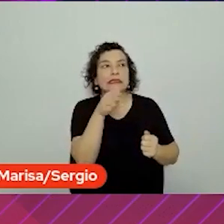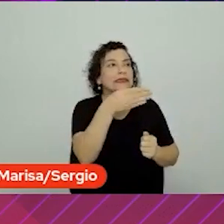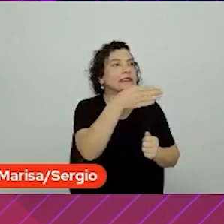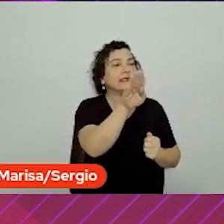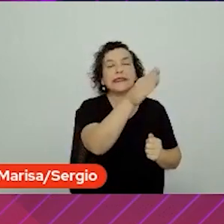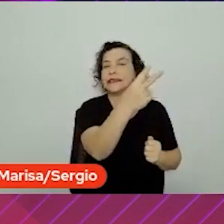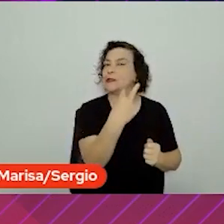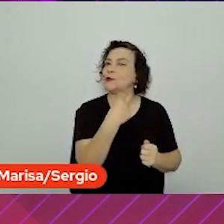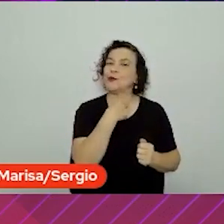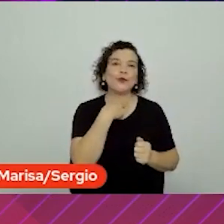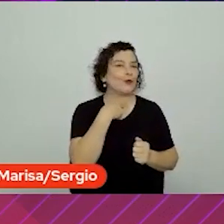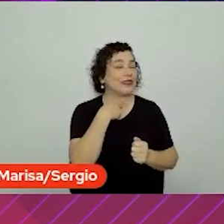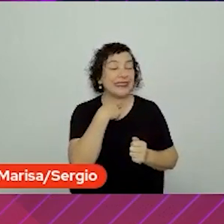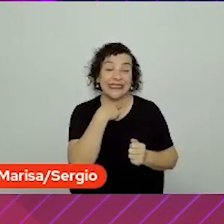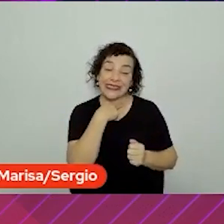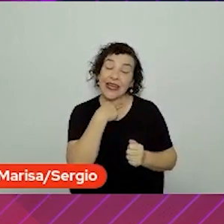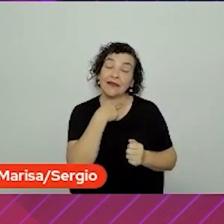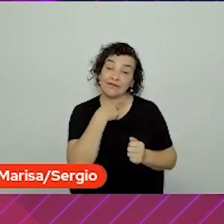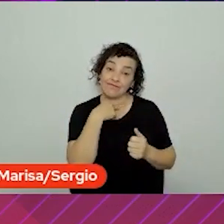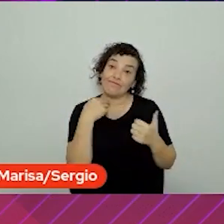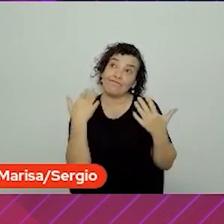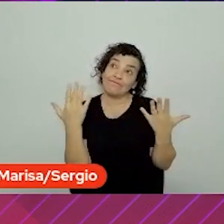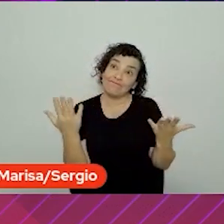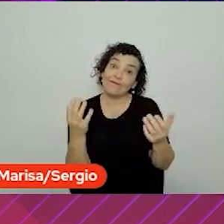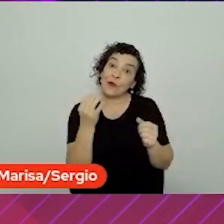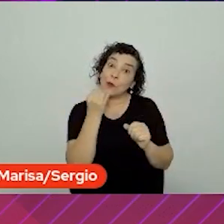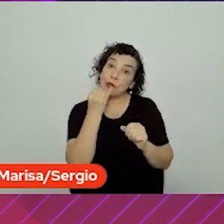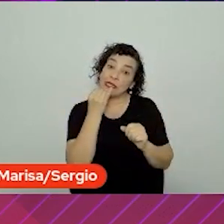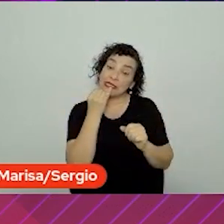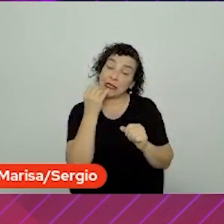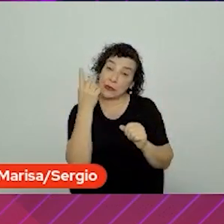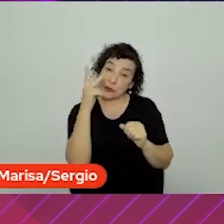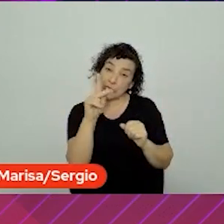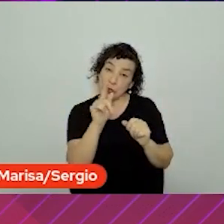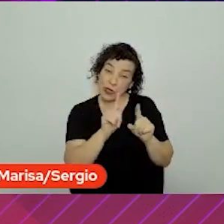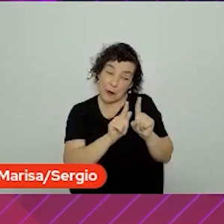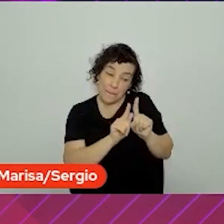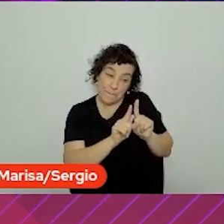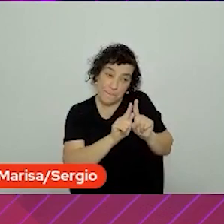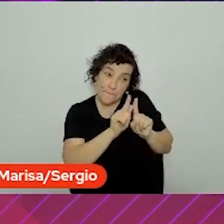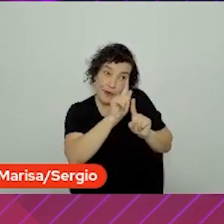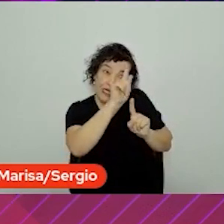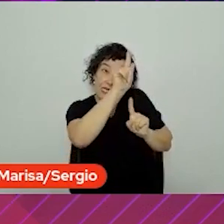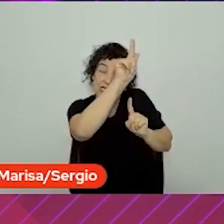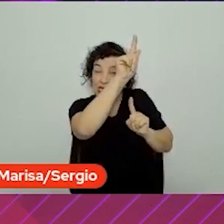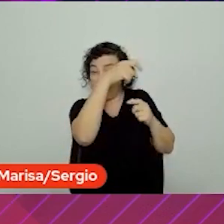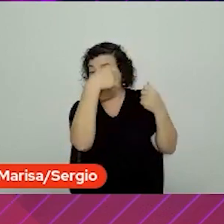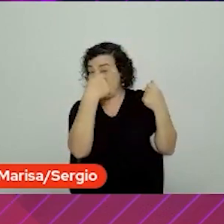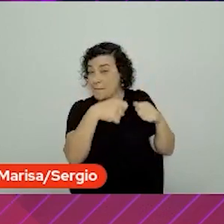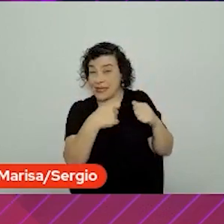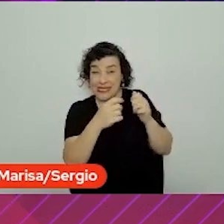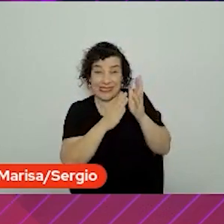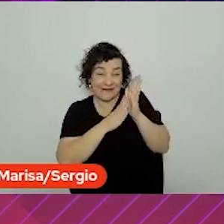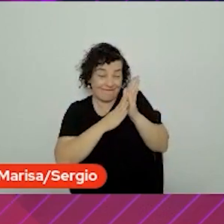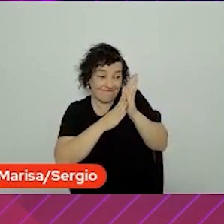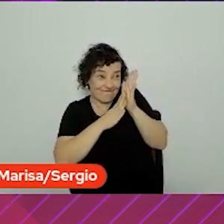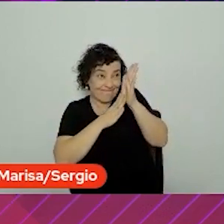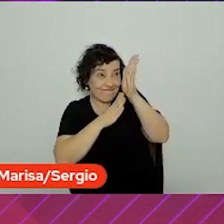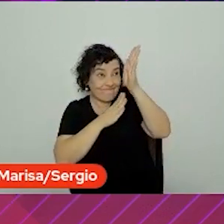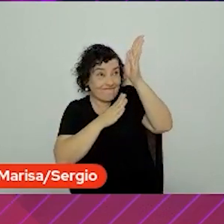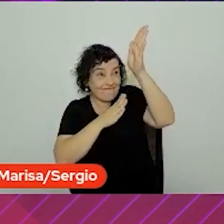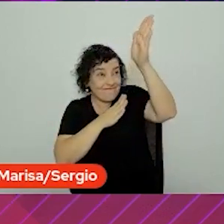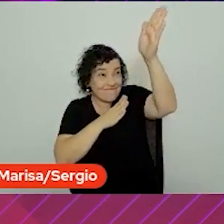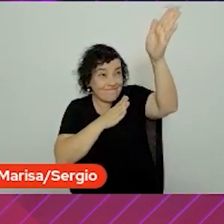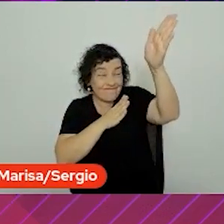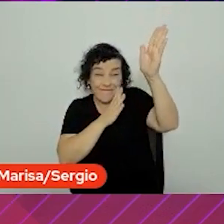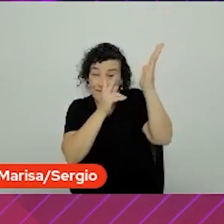é que, se a gente for fazer o lançamento de um ônibus espacial, ele vai ter que seguir uma trajetória que ela é calculada, planejada, blá,